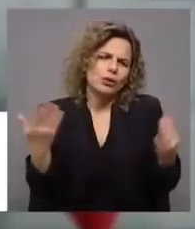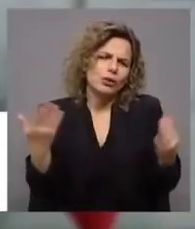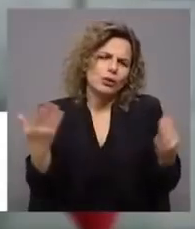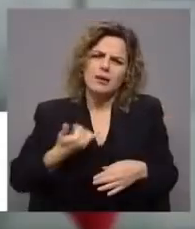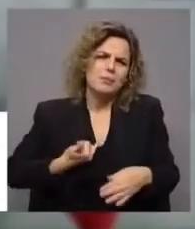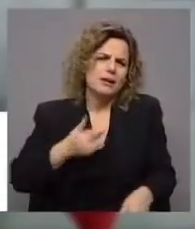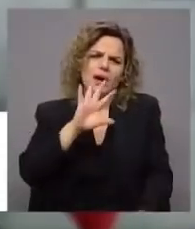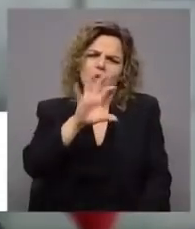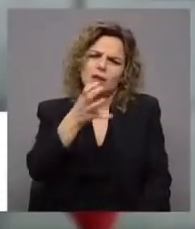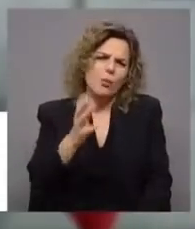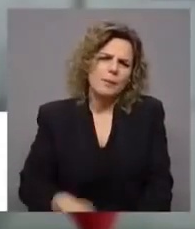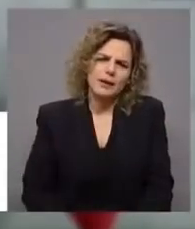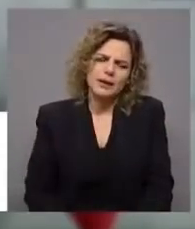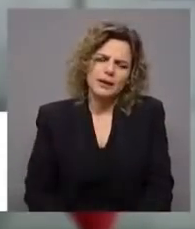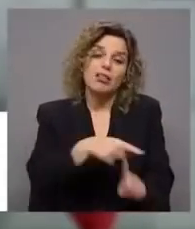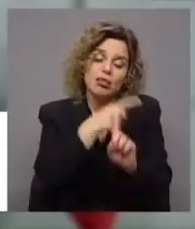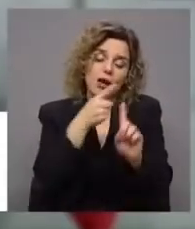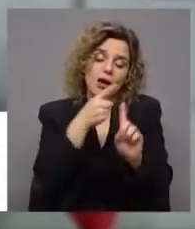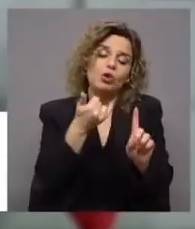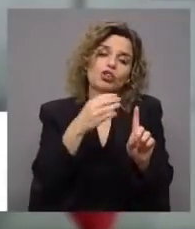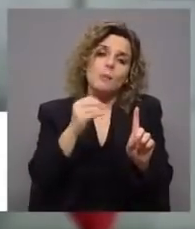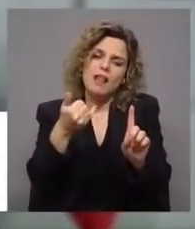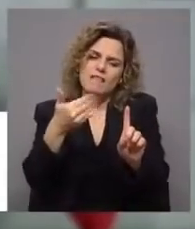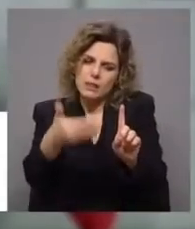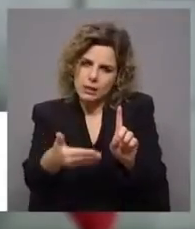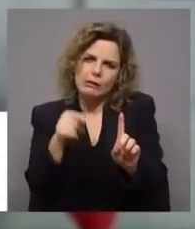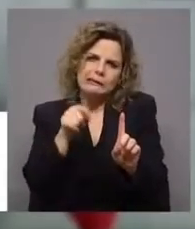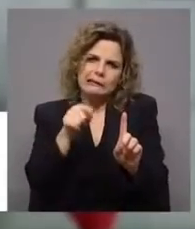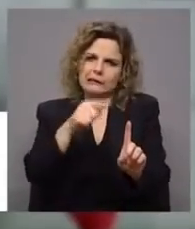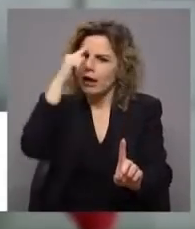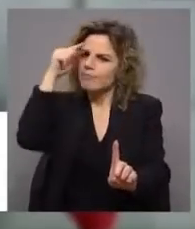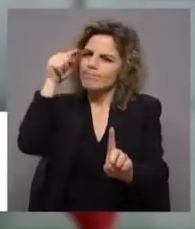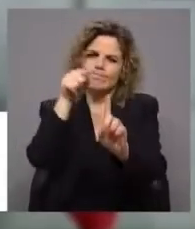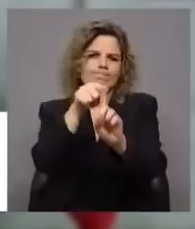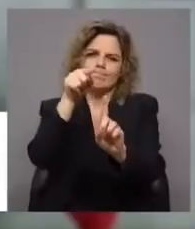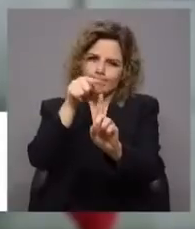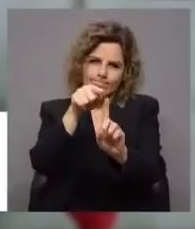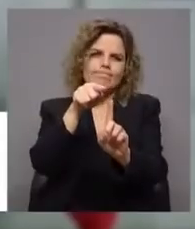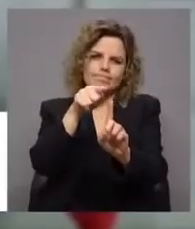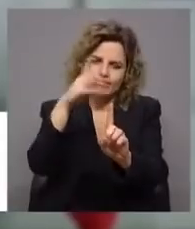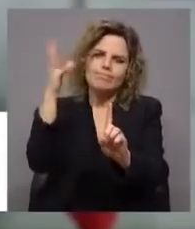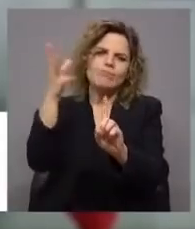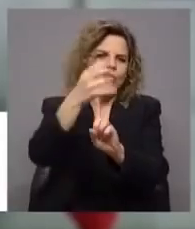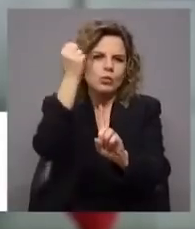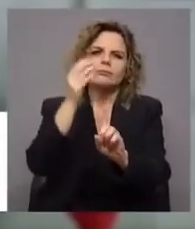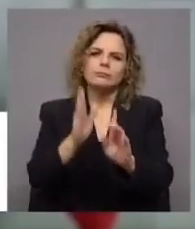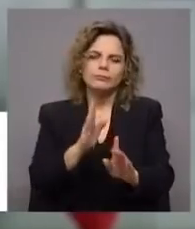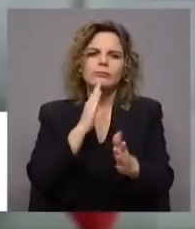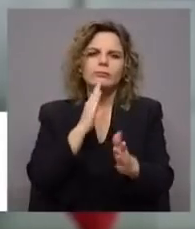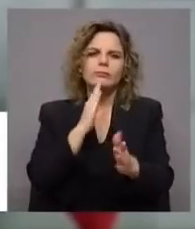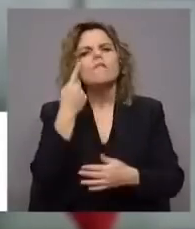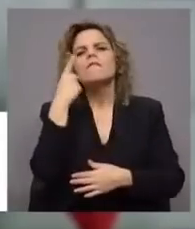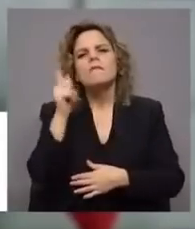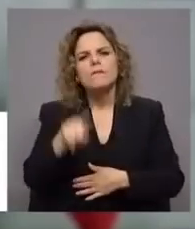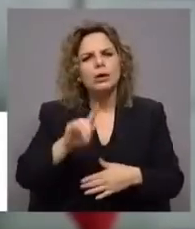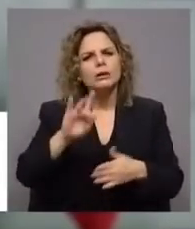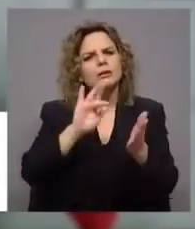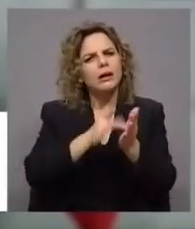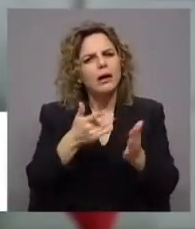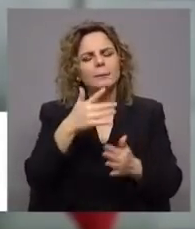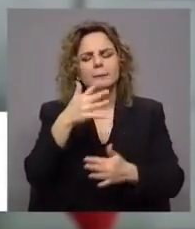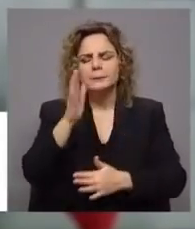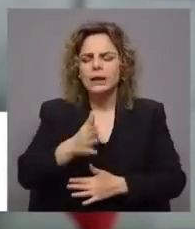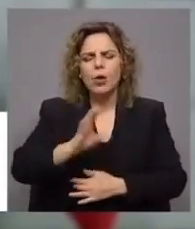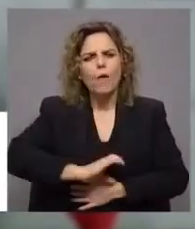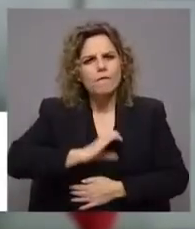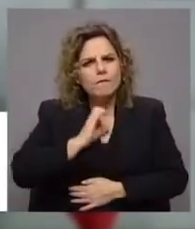país. Então, 2021, essa é a minha meta, restabelecer a credibilidade do Brasil interna e